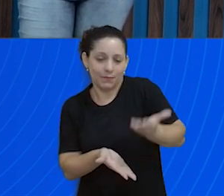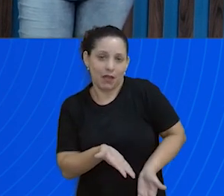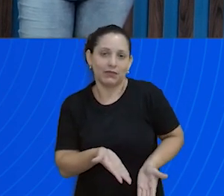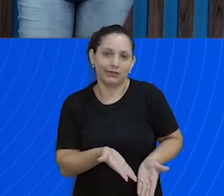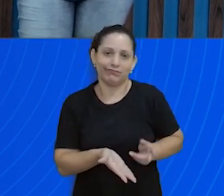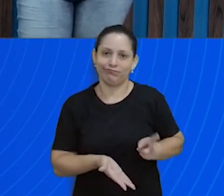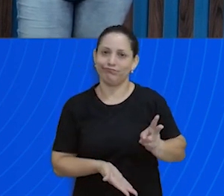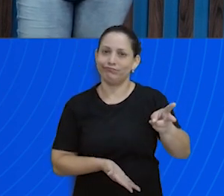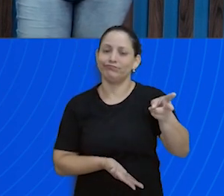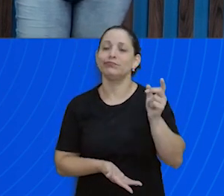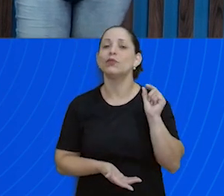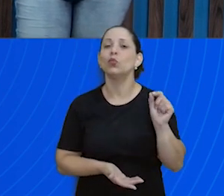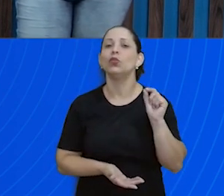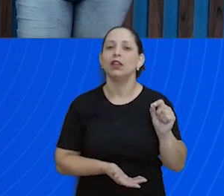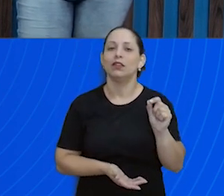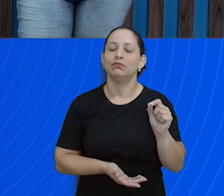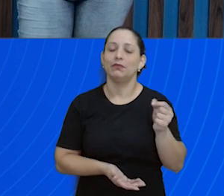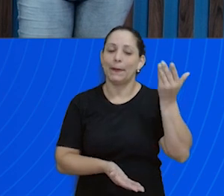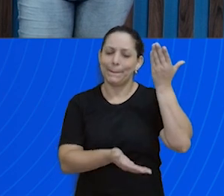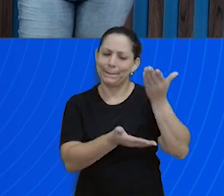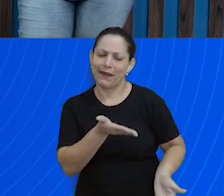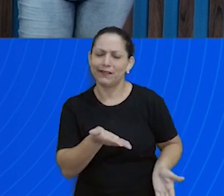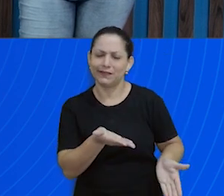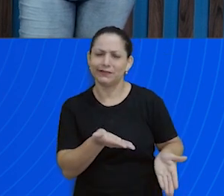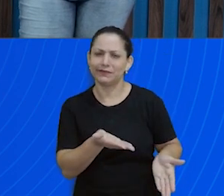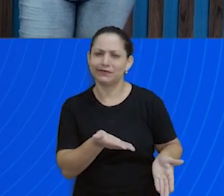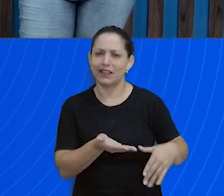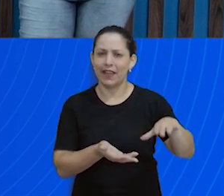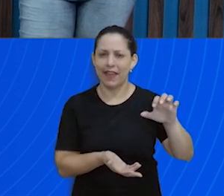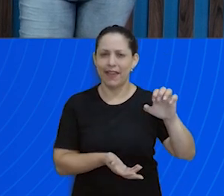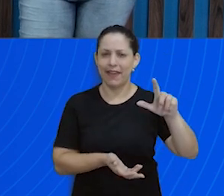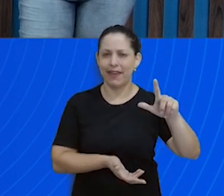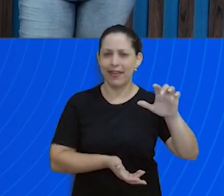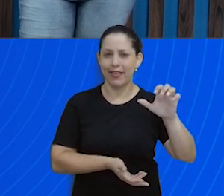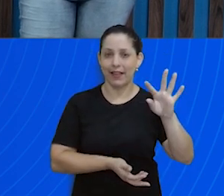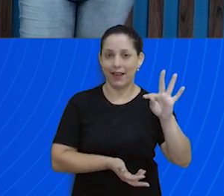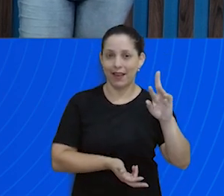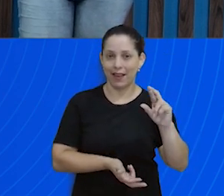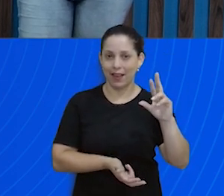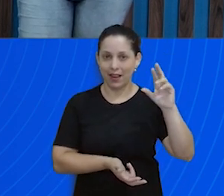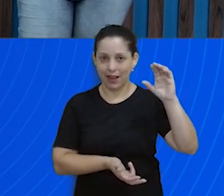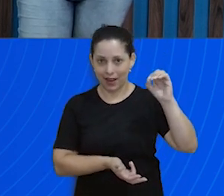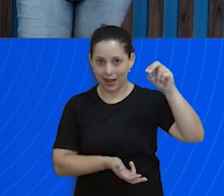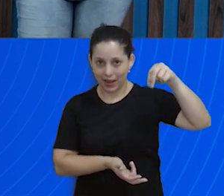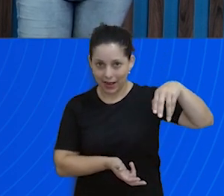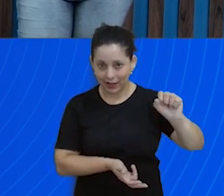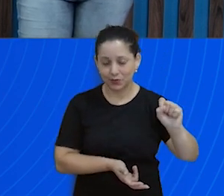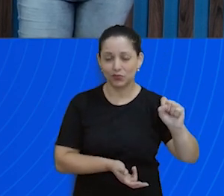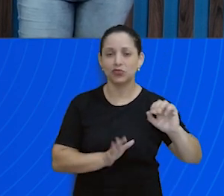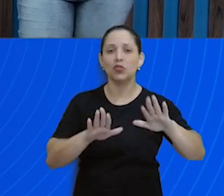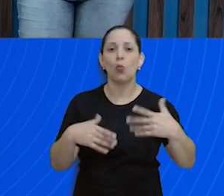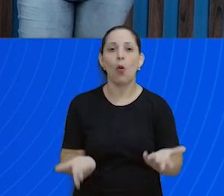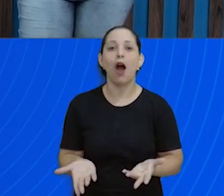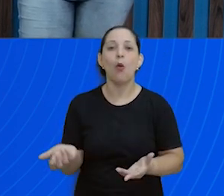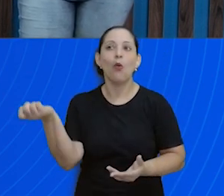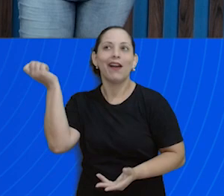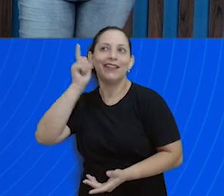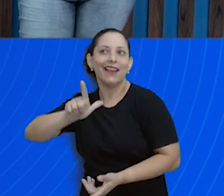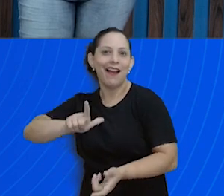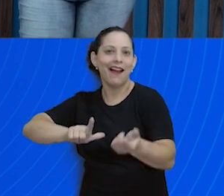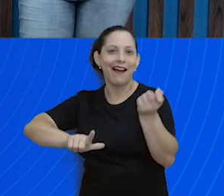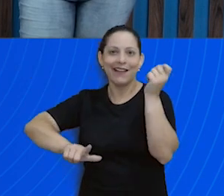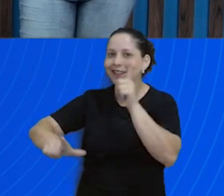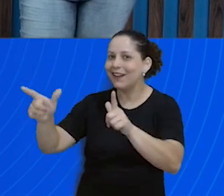cada família que tem essa tendência a perder elétrons e quais são aqueles elementos que têm a tendência a ganhar elétrons. Então, a gente está vendo aí, ó,